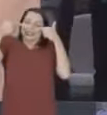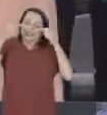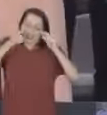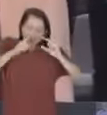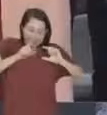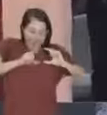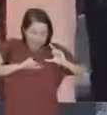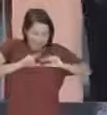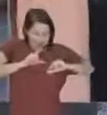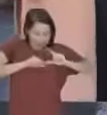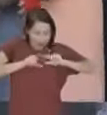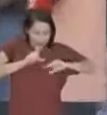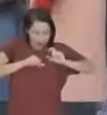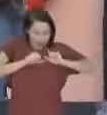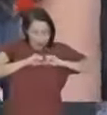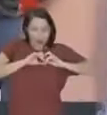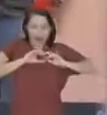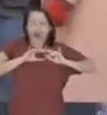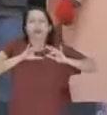estrela.